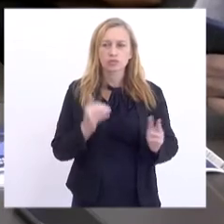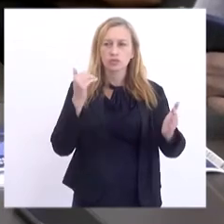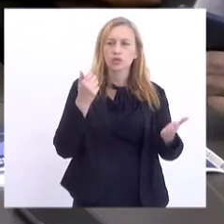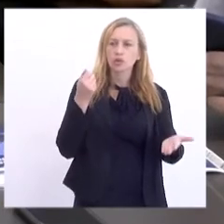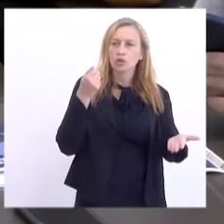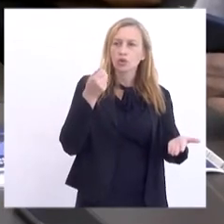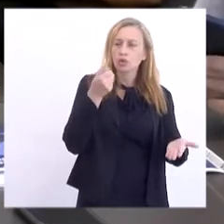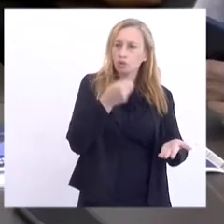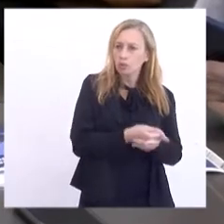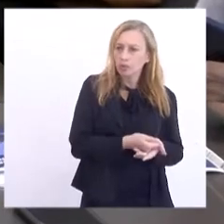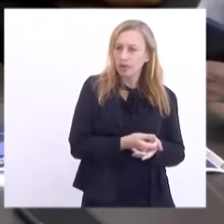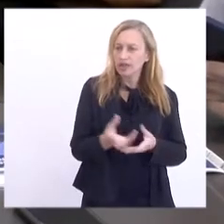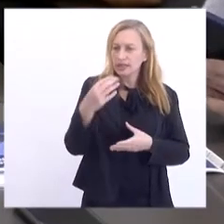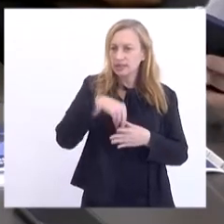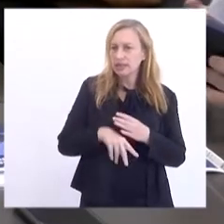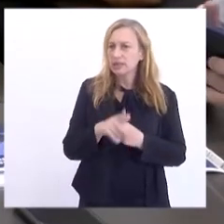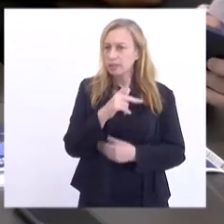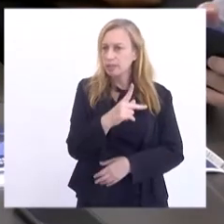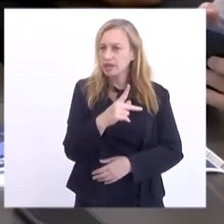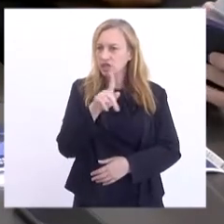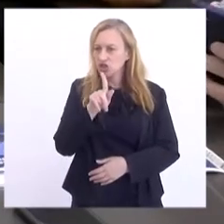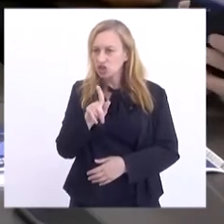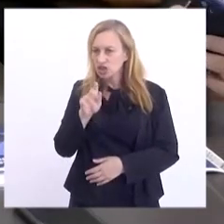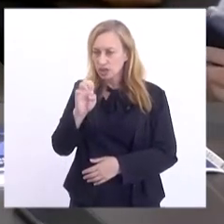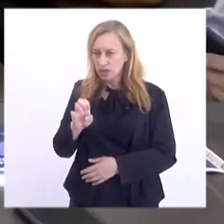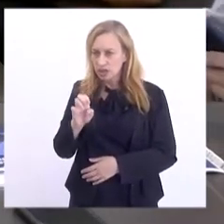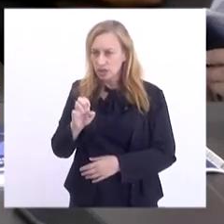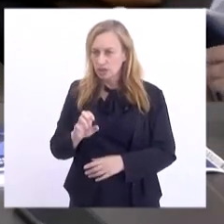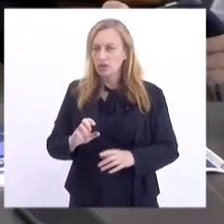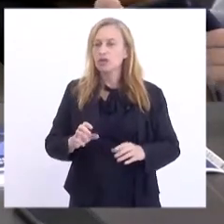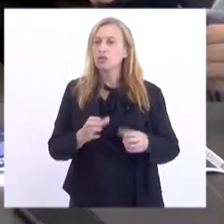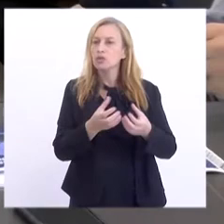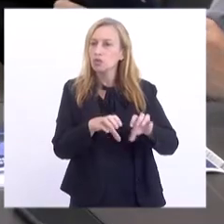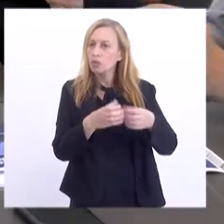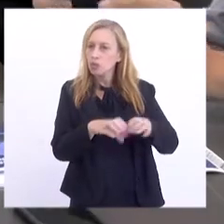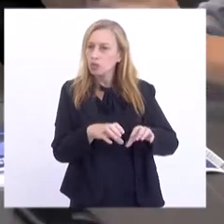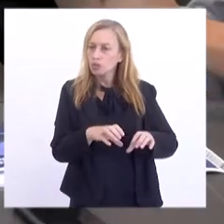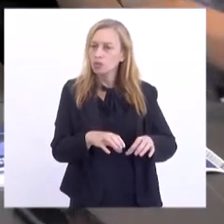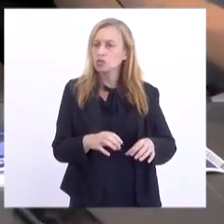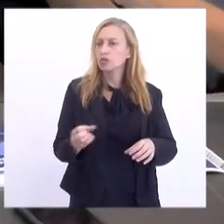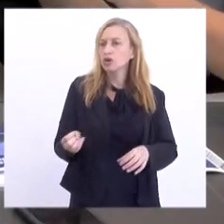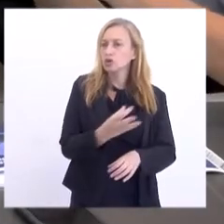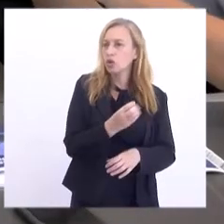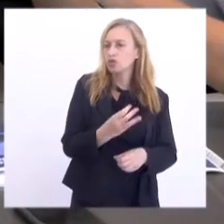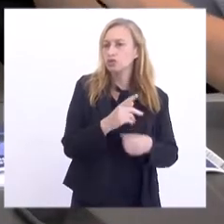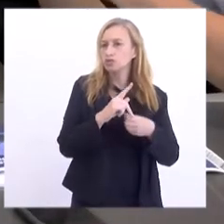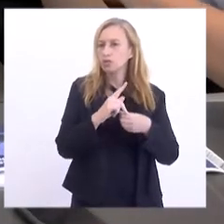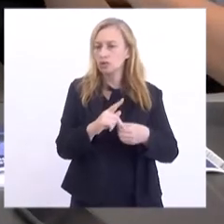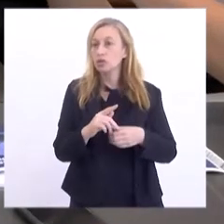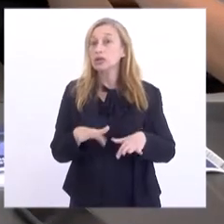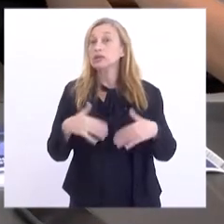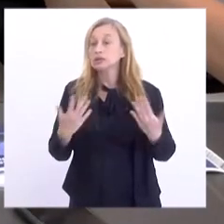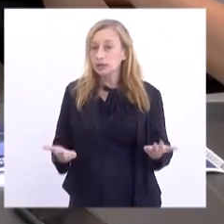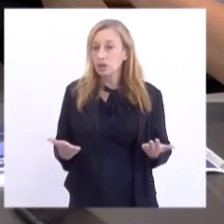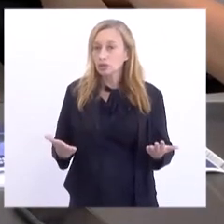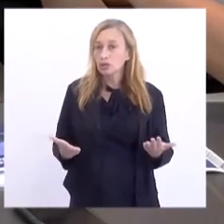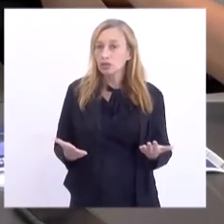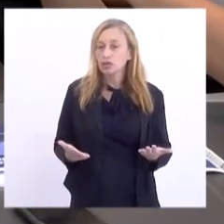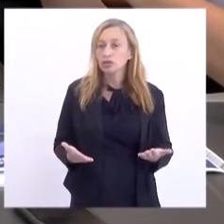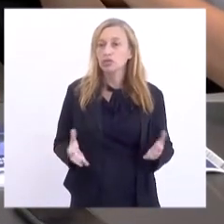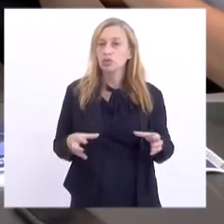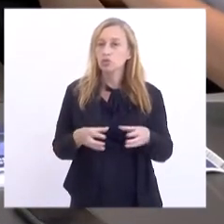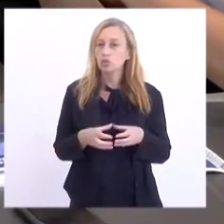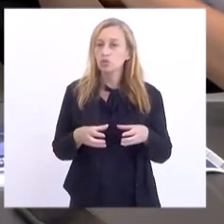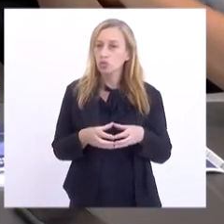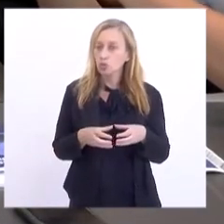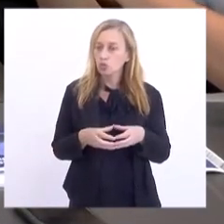pgr quer dizer inclusive com a realização de concurso para novos Procuradores então digamos nós estamos